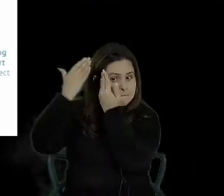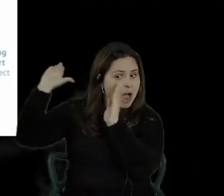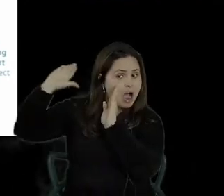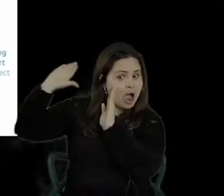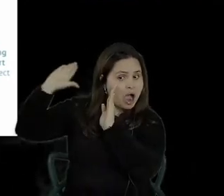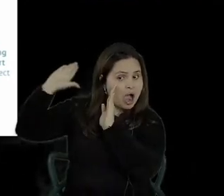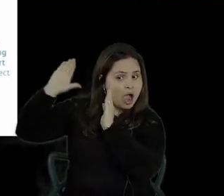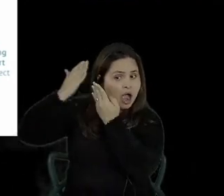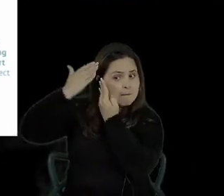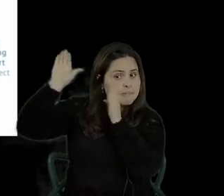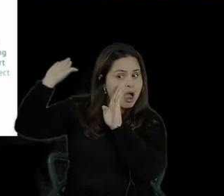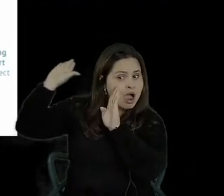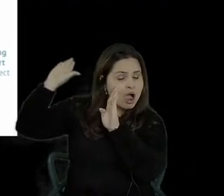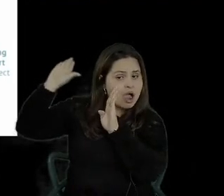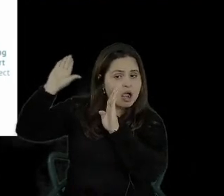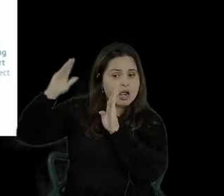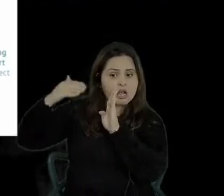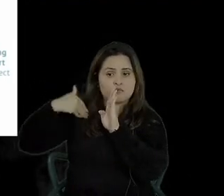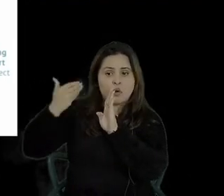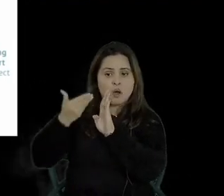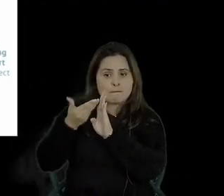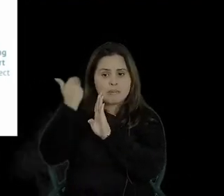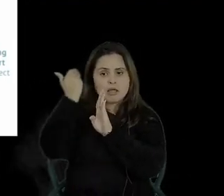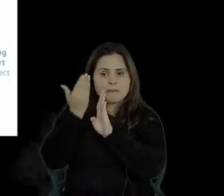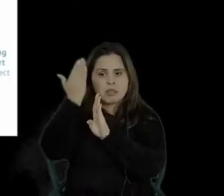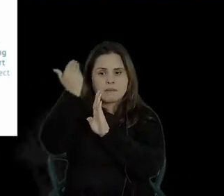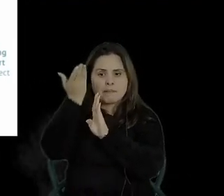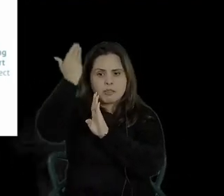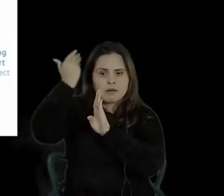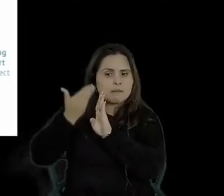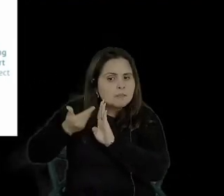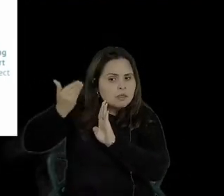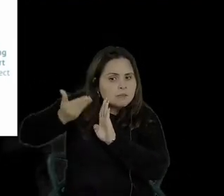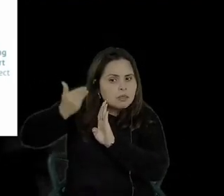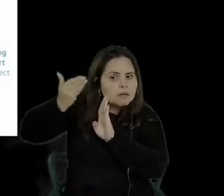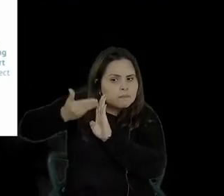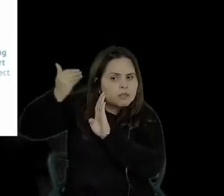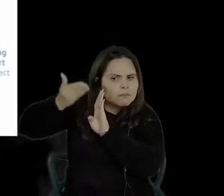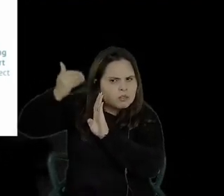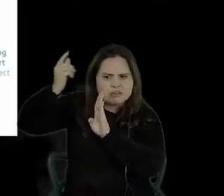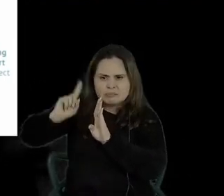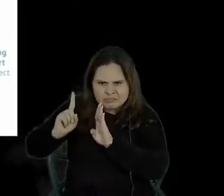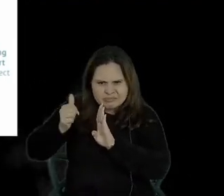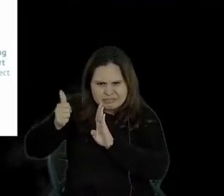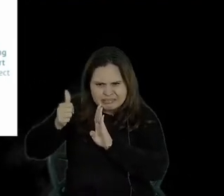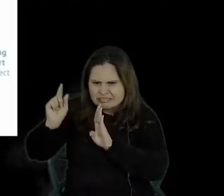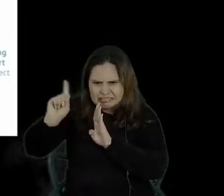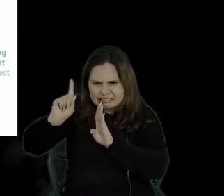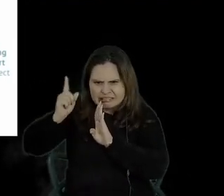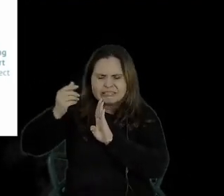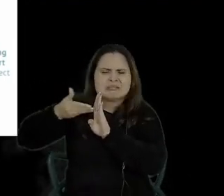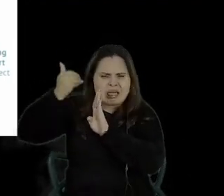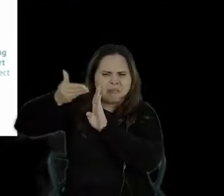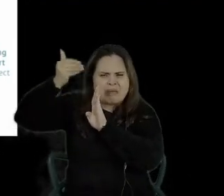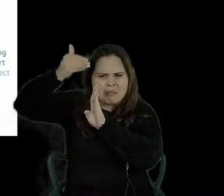fazer lapidação. Lapida. Ficou bom? Não. Lapida. Ficou bom? Coloca. Qual que